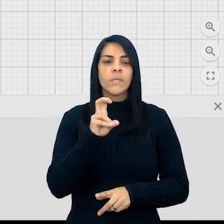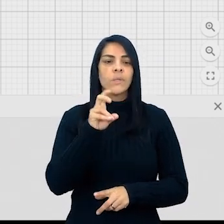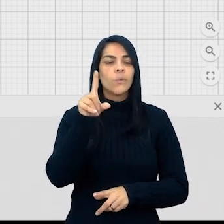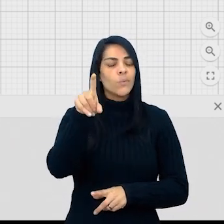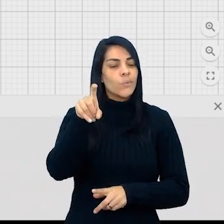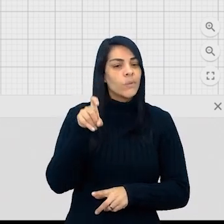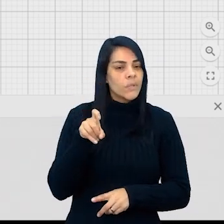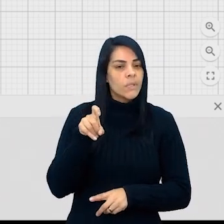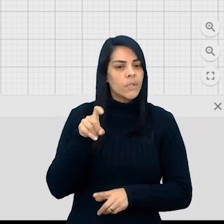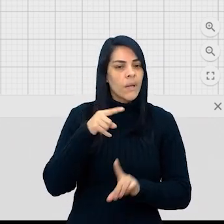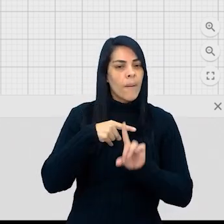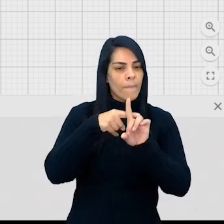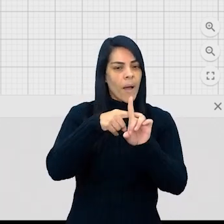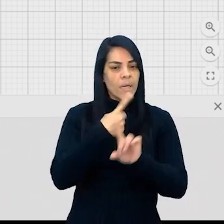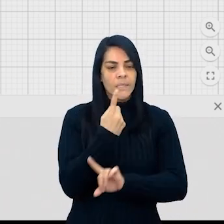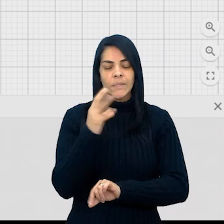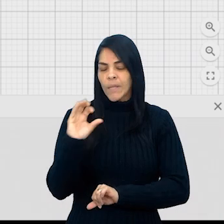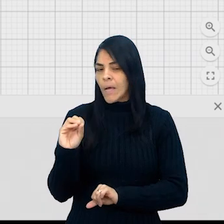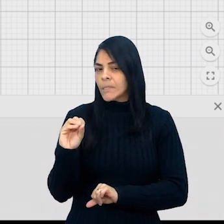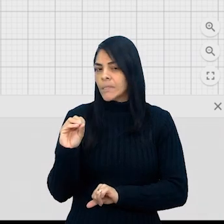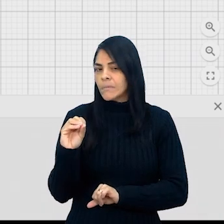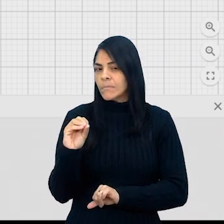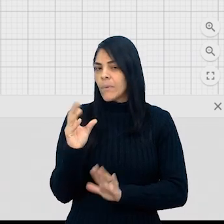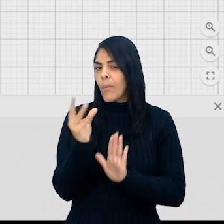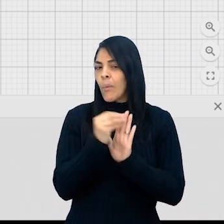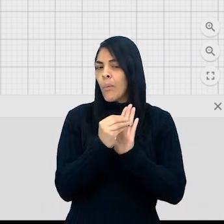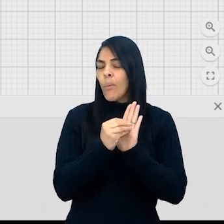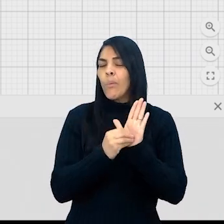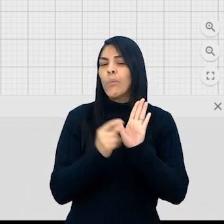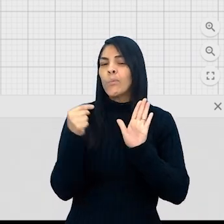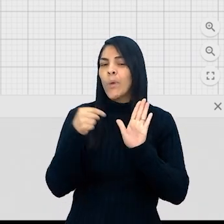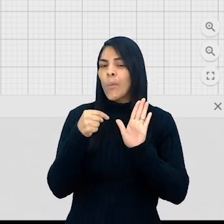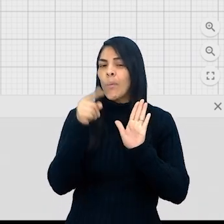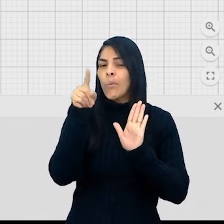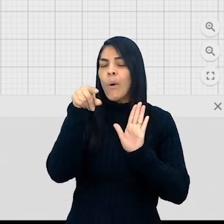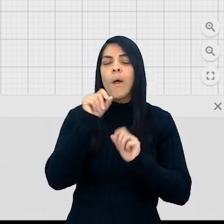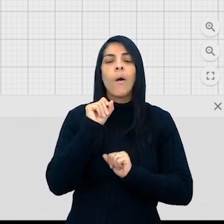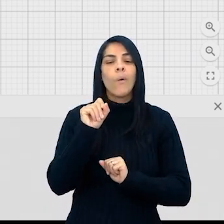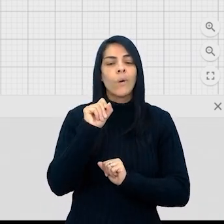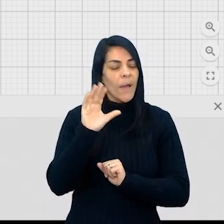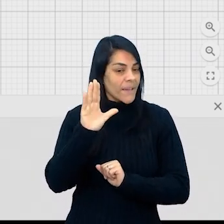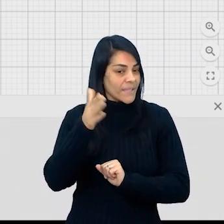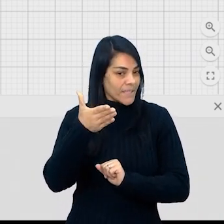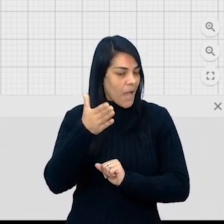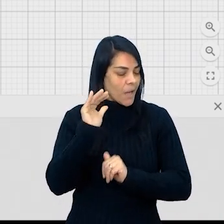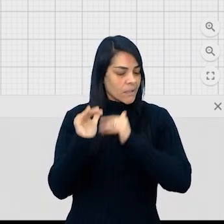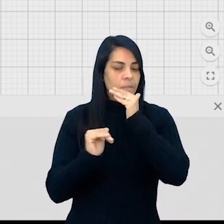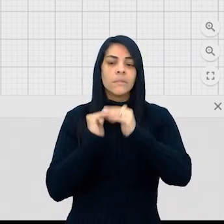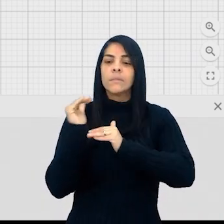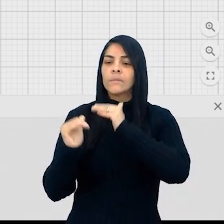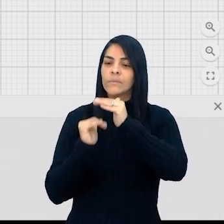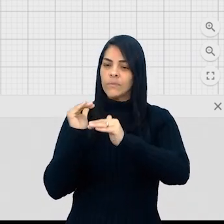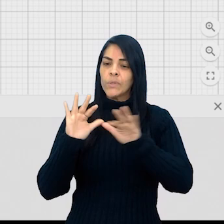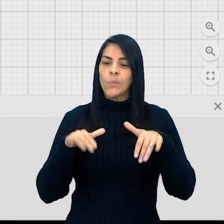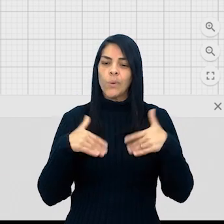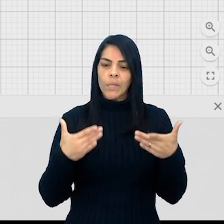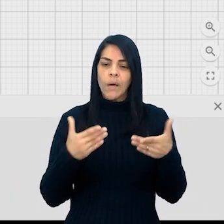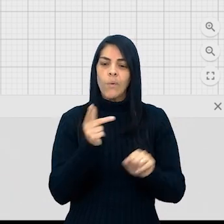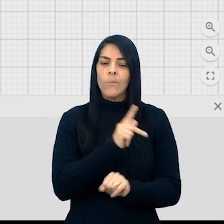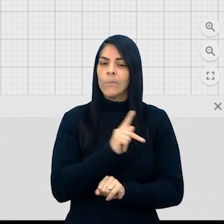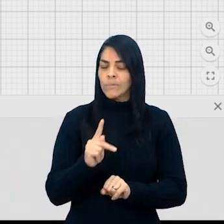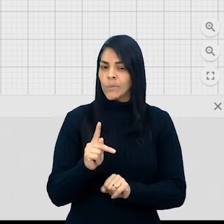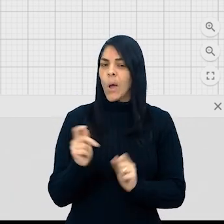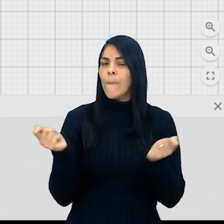5x mais 10. Esse conteúdo ele já foi, né, desenvolvido. Então, o professor